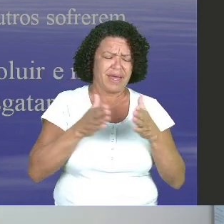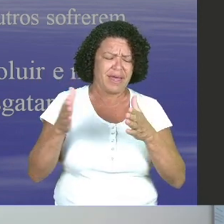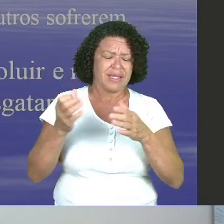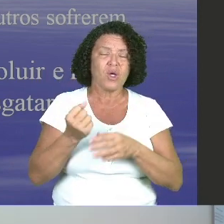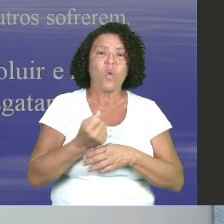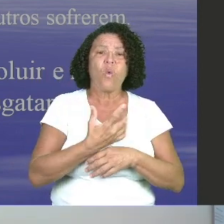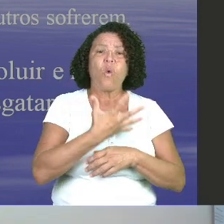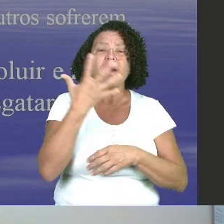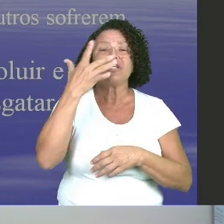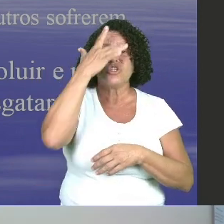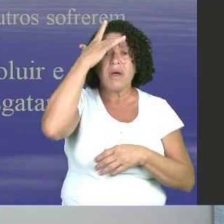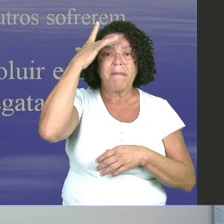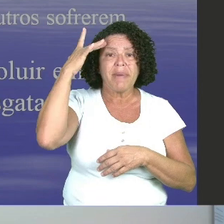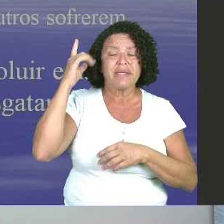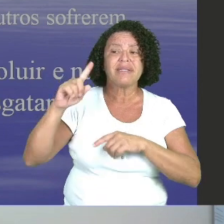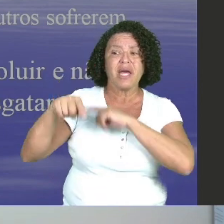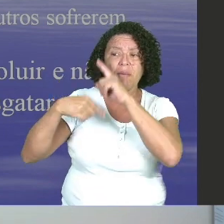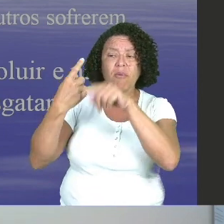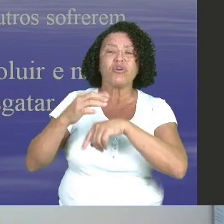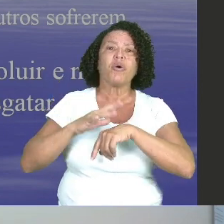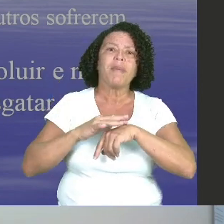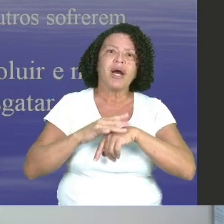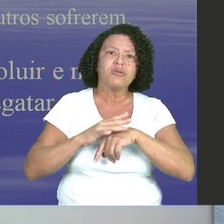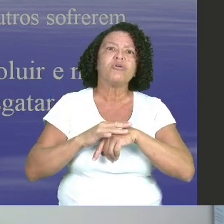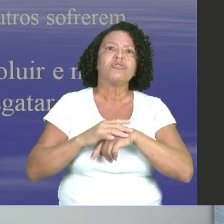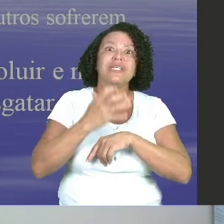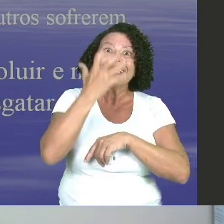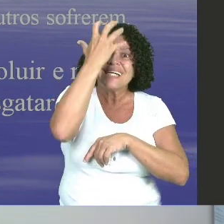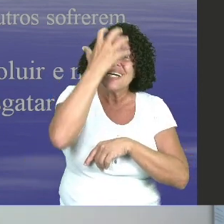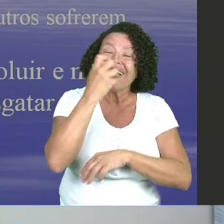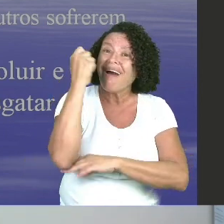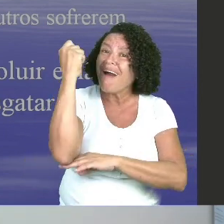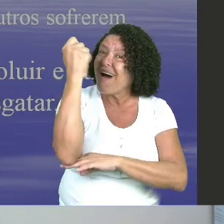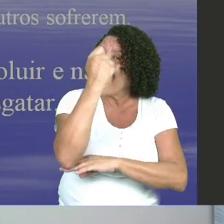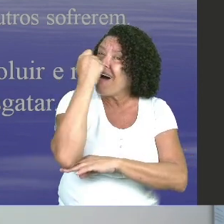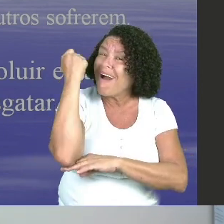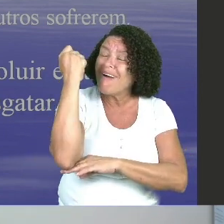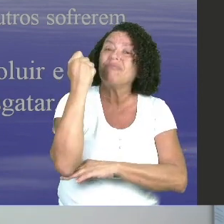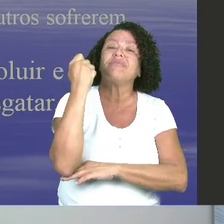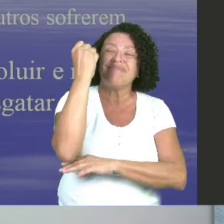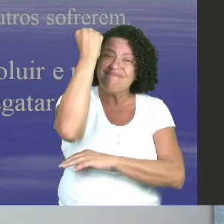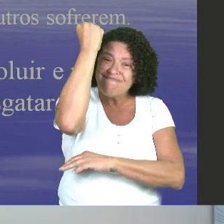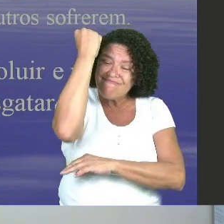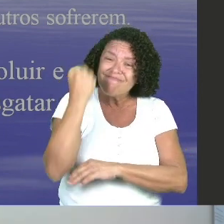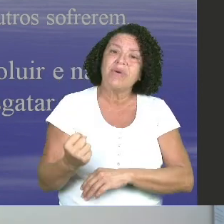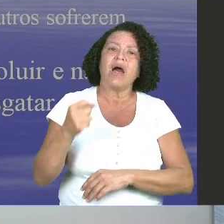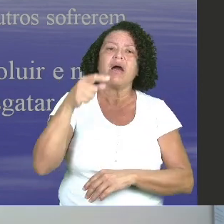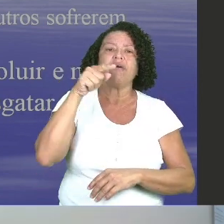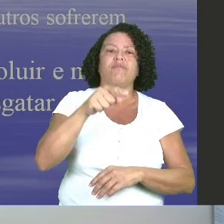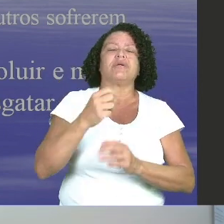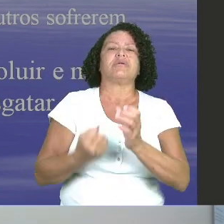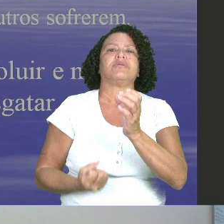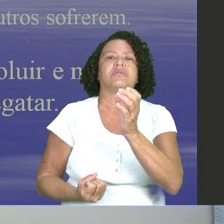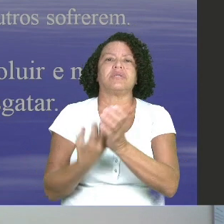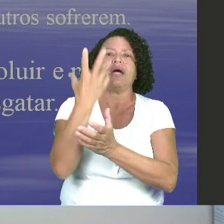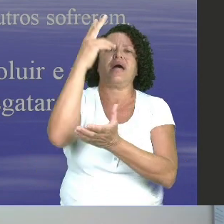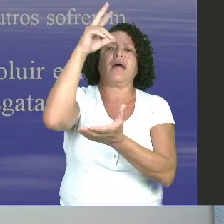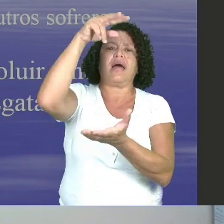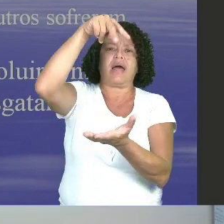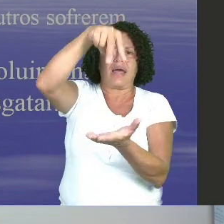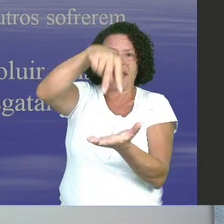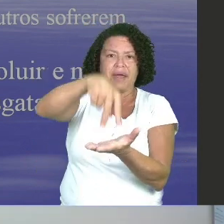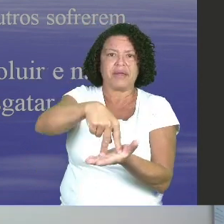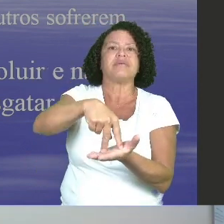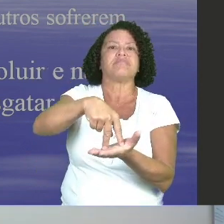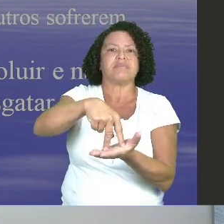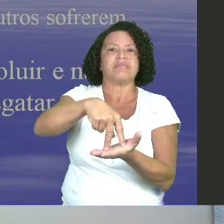pessoas, depois de uma doença, de um grave problema que teve ao longo da sua vida, você ressurgiu, você